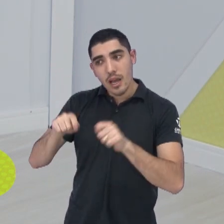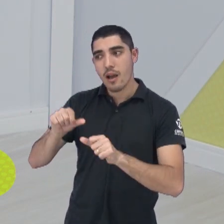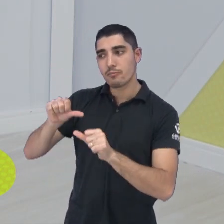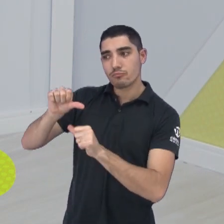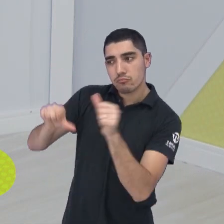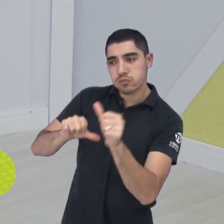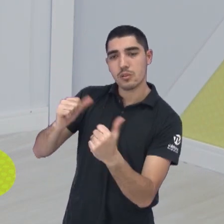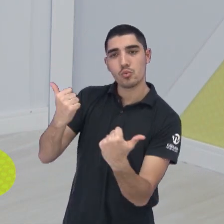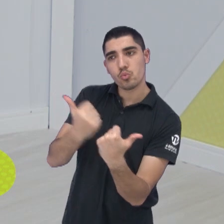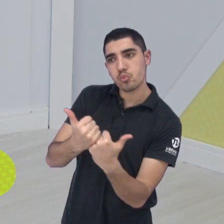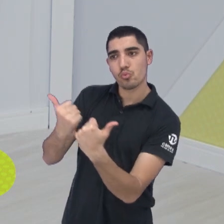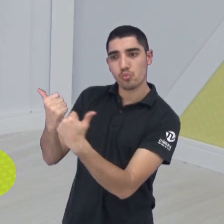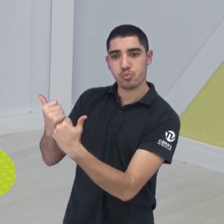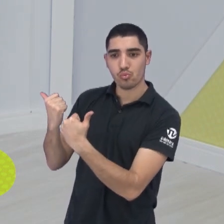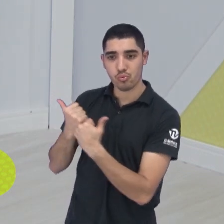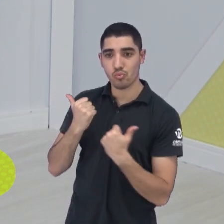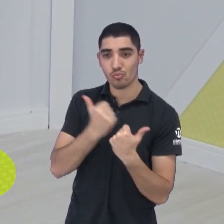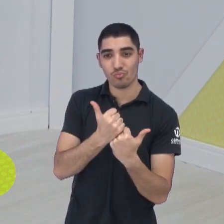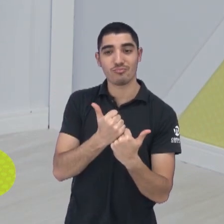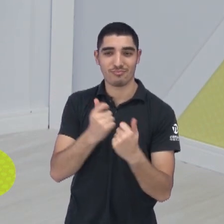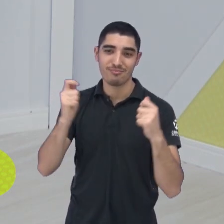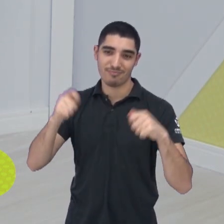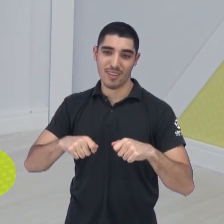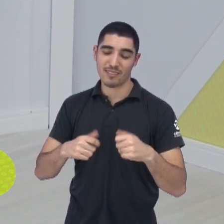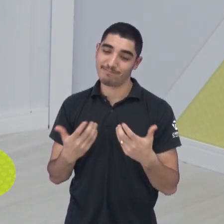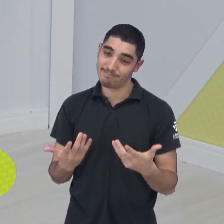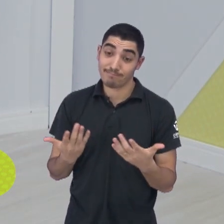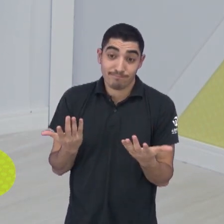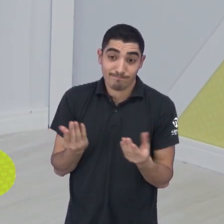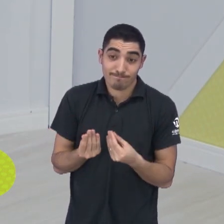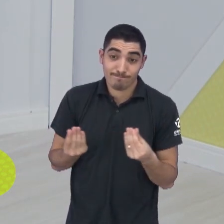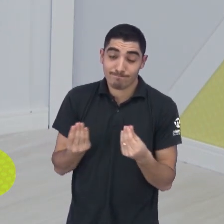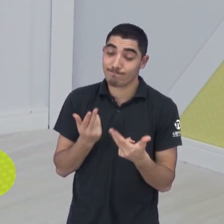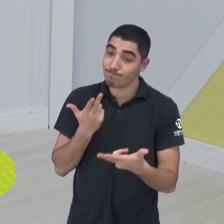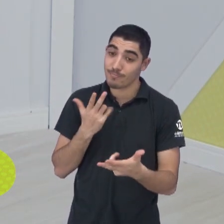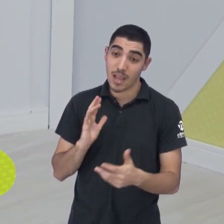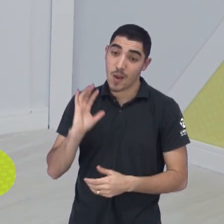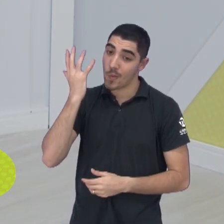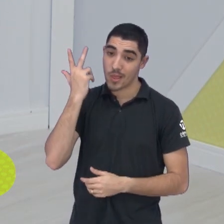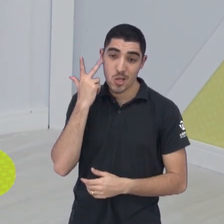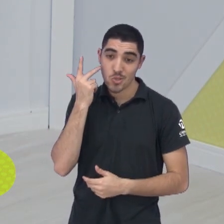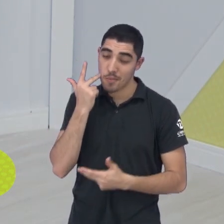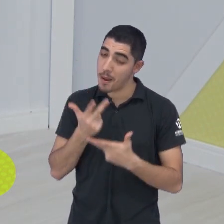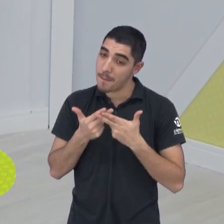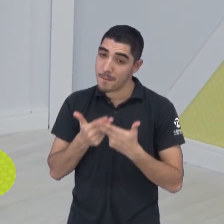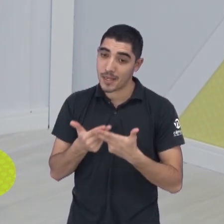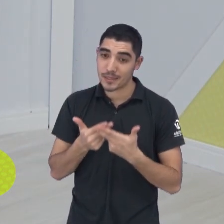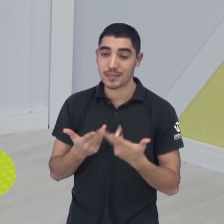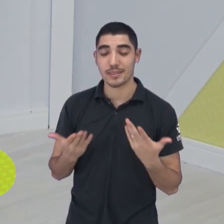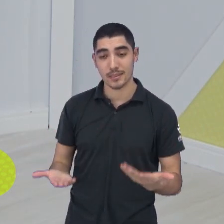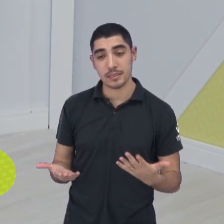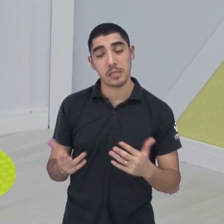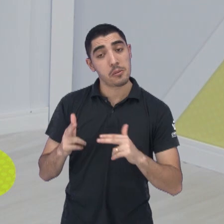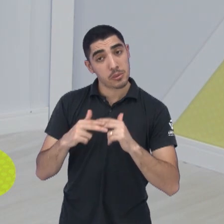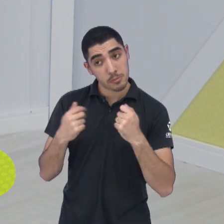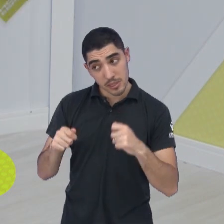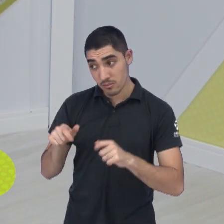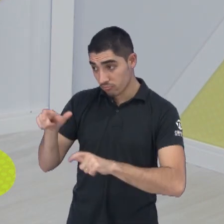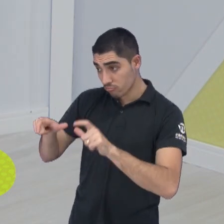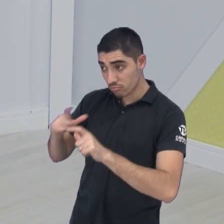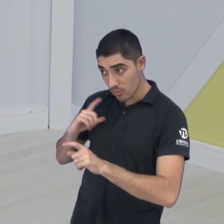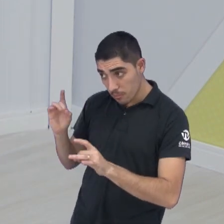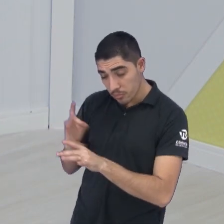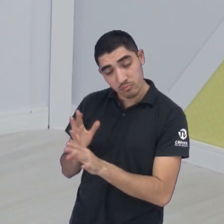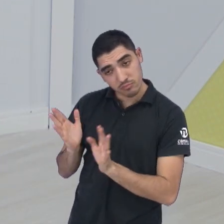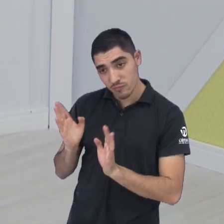poder ter opções ali dentro de quadro. Mas faz parte, acontece, o campeonato tem dessas coisas também, então tem que jogar com o que tem.